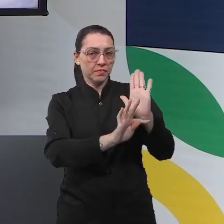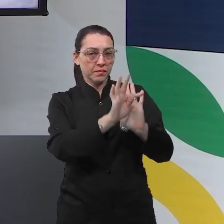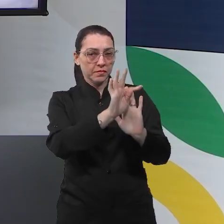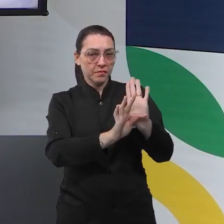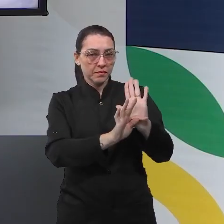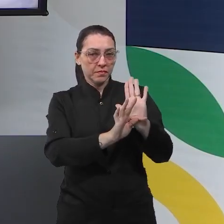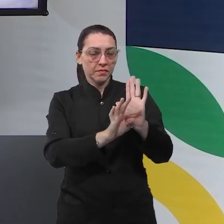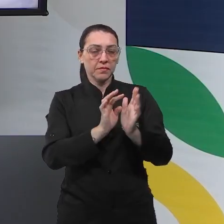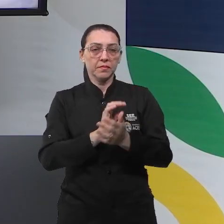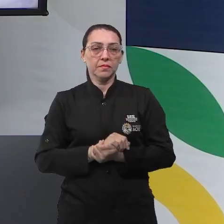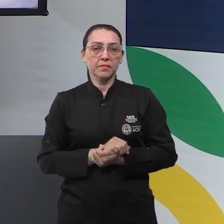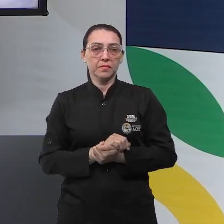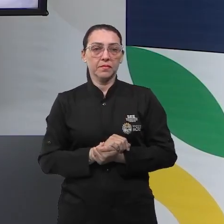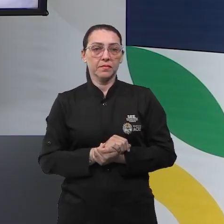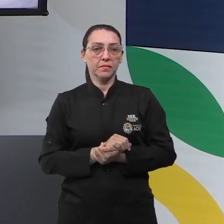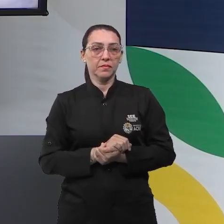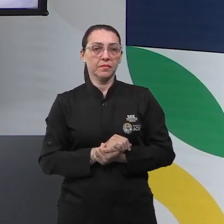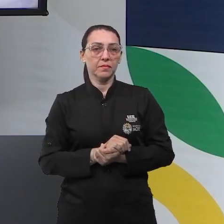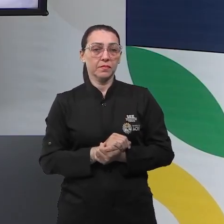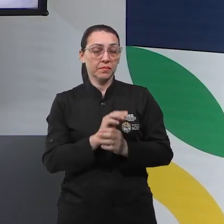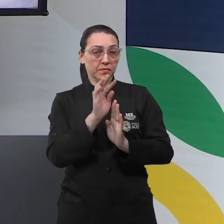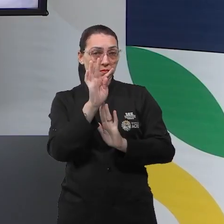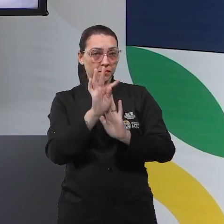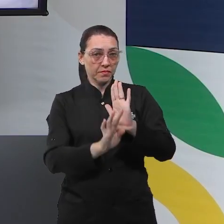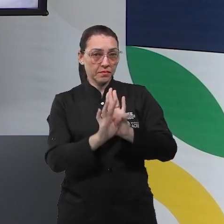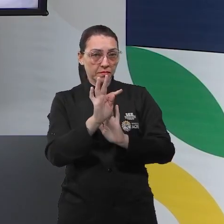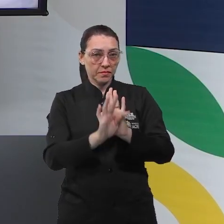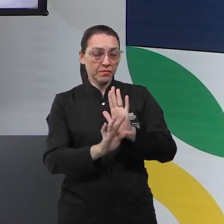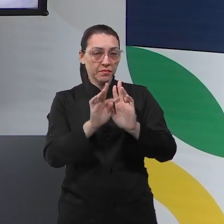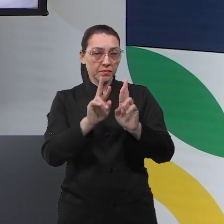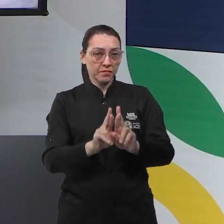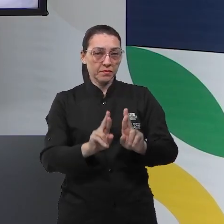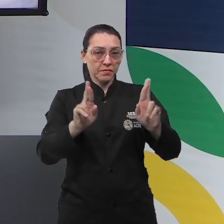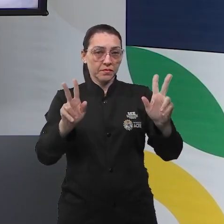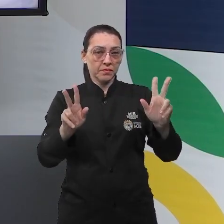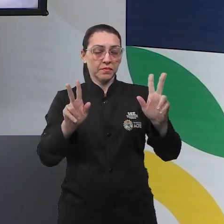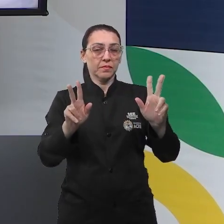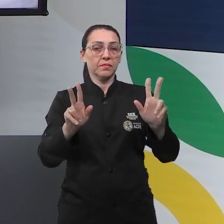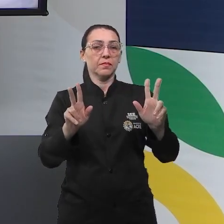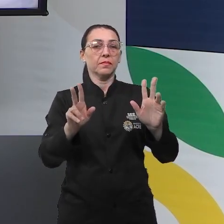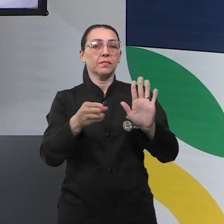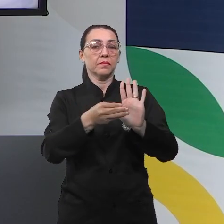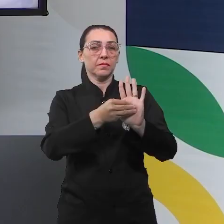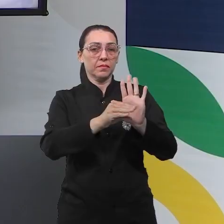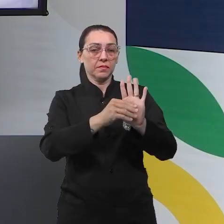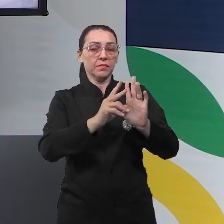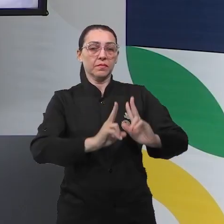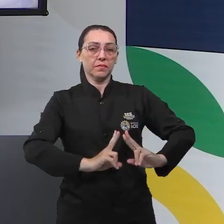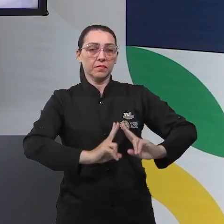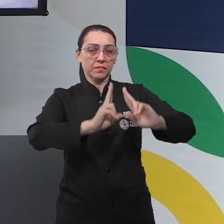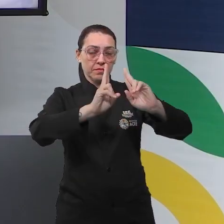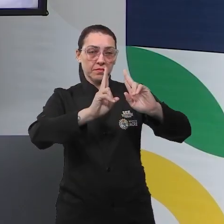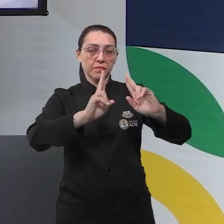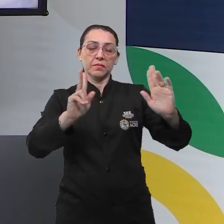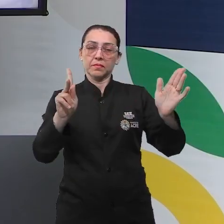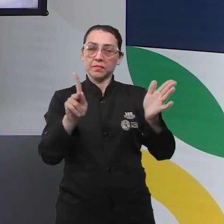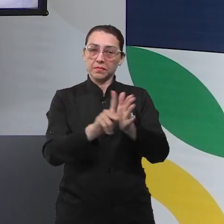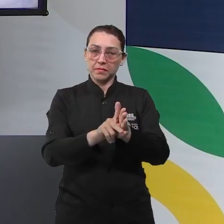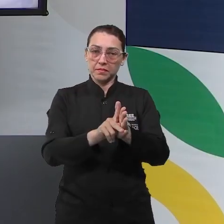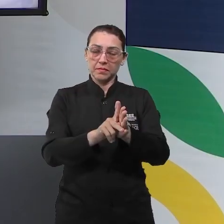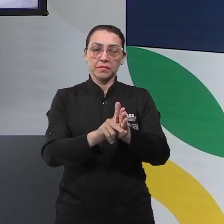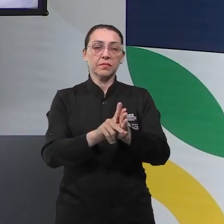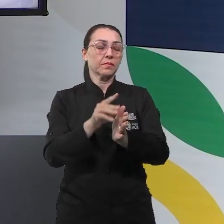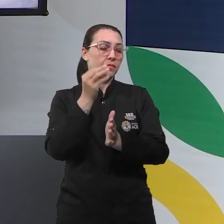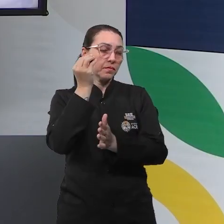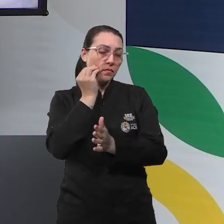textuais, tá bom? Então, eles pegam aí textos que circulam nas diferentes mídias, traz um recorte pontual e específico